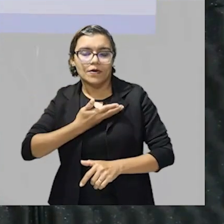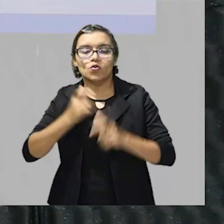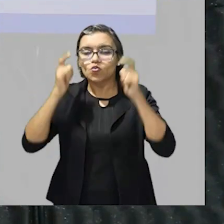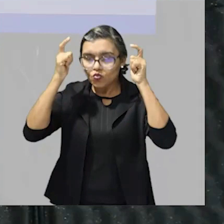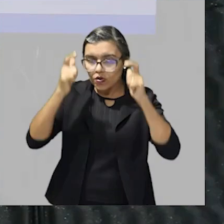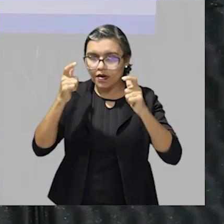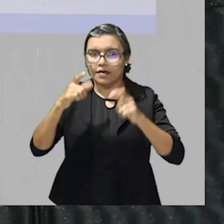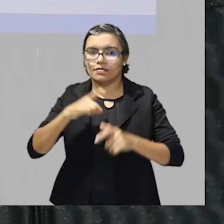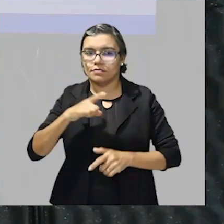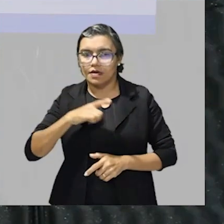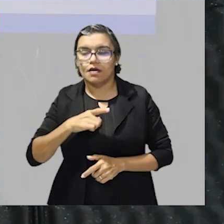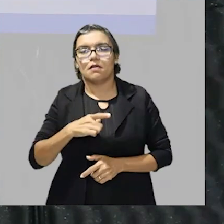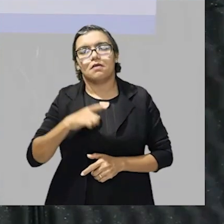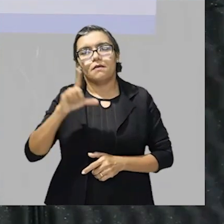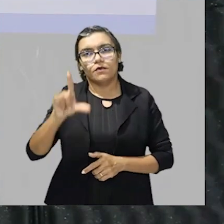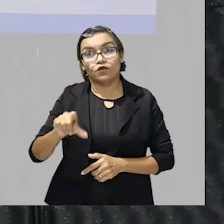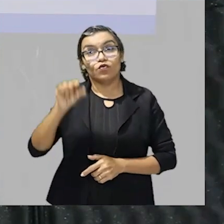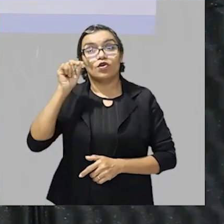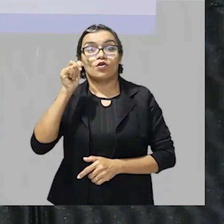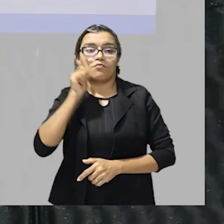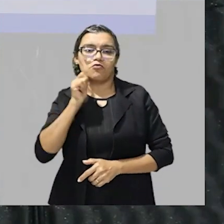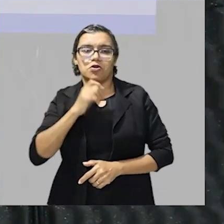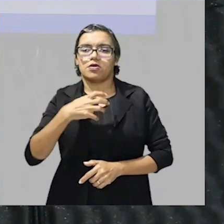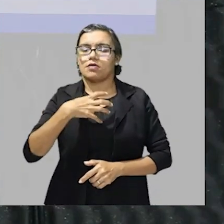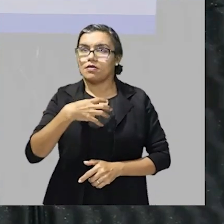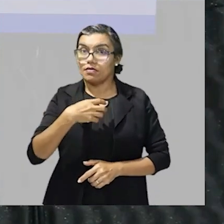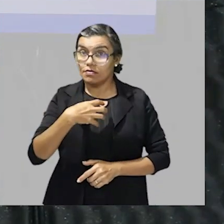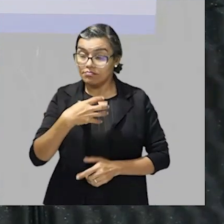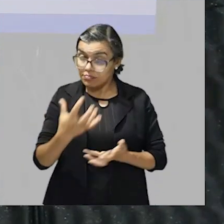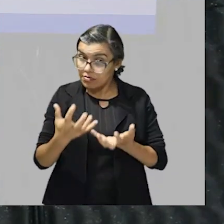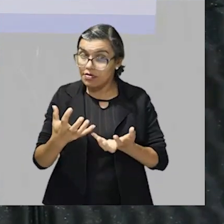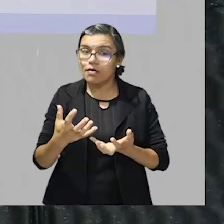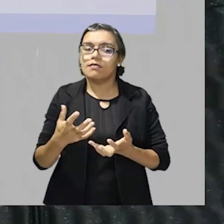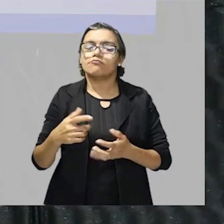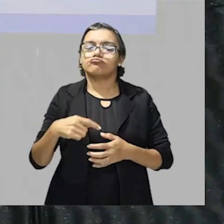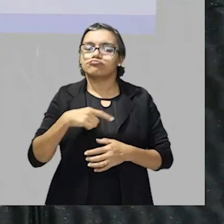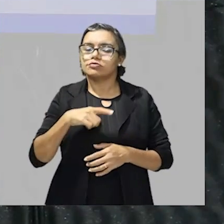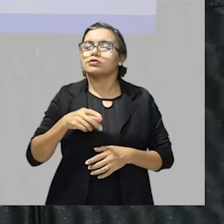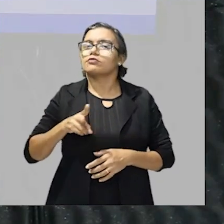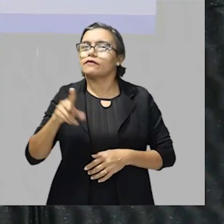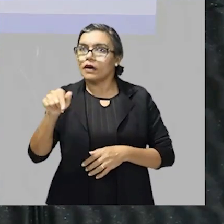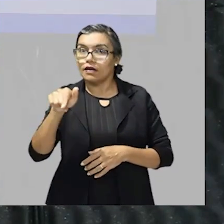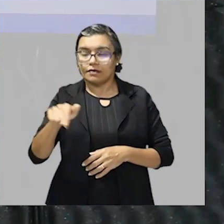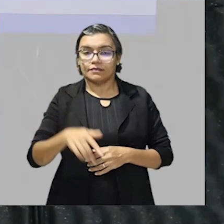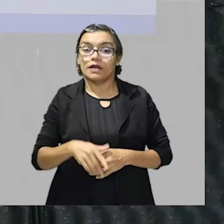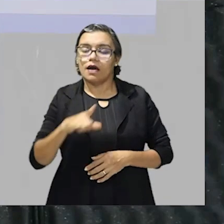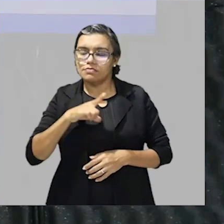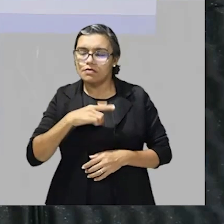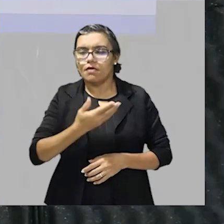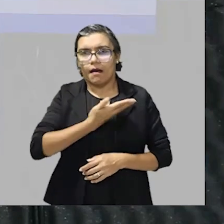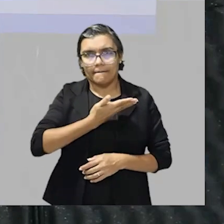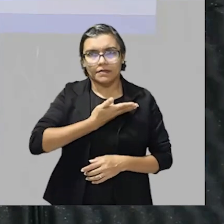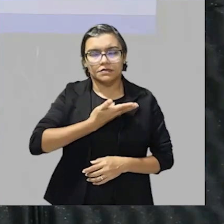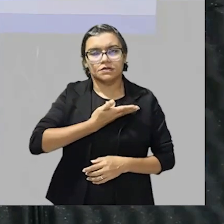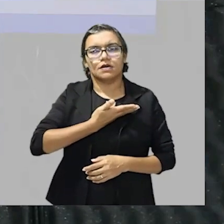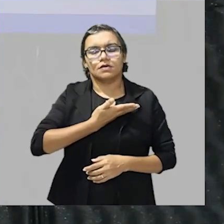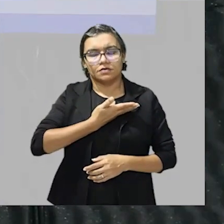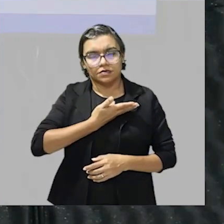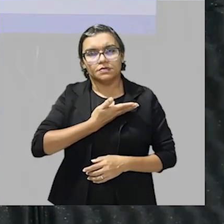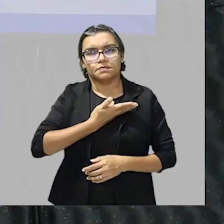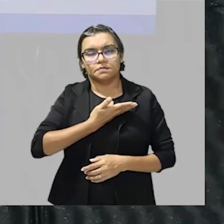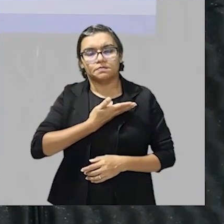escolherei então o cara é o eu lírico masculino vai embora para passar da lá ele tem amizades com pessoas